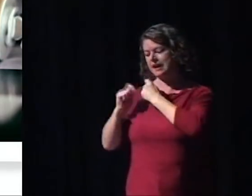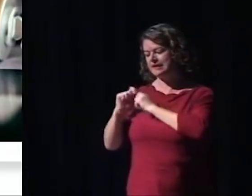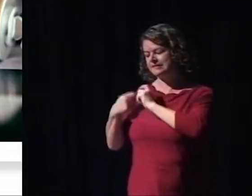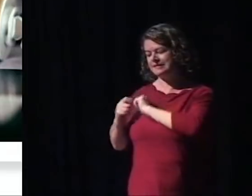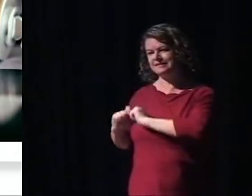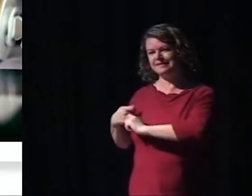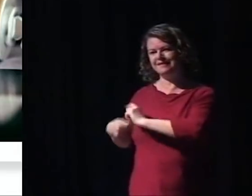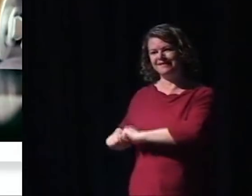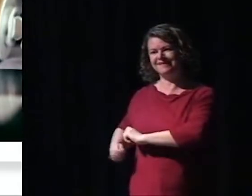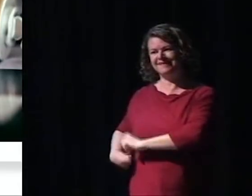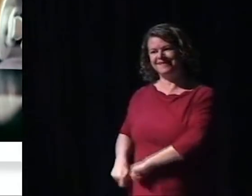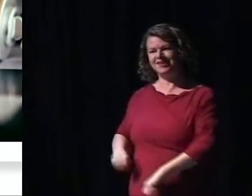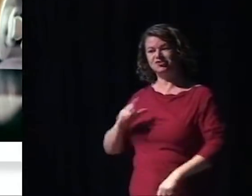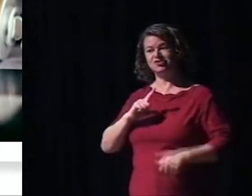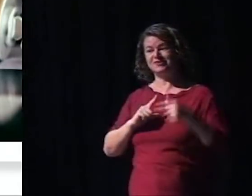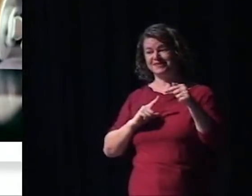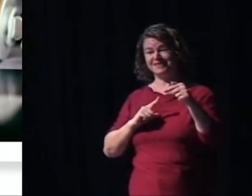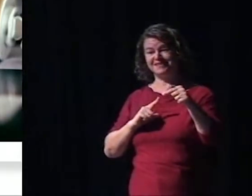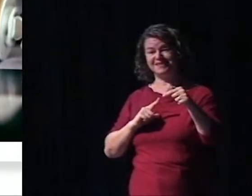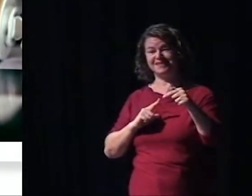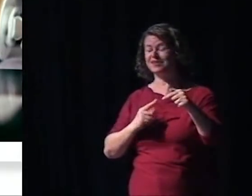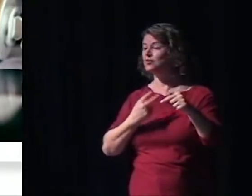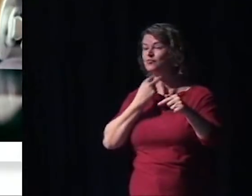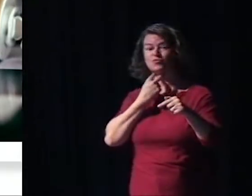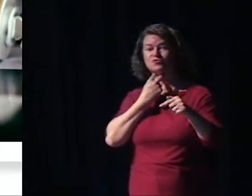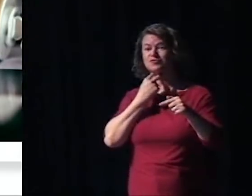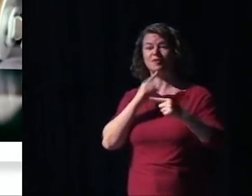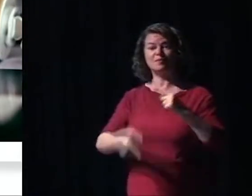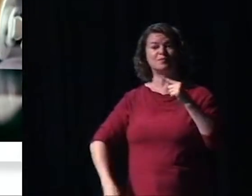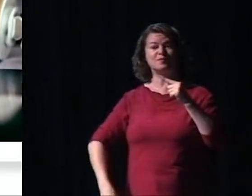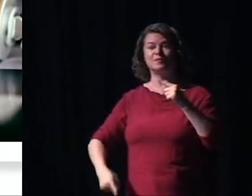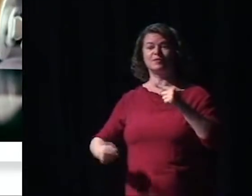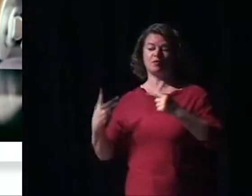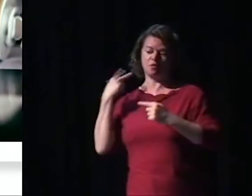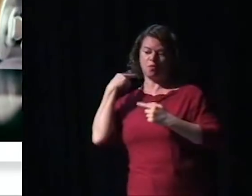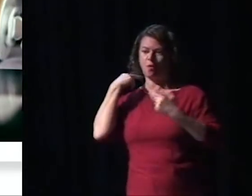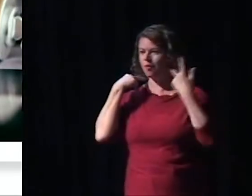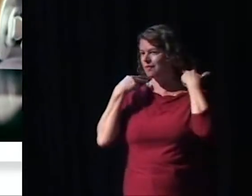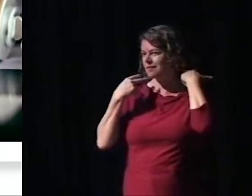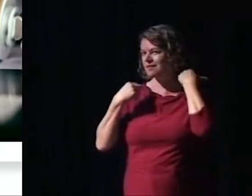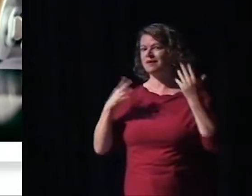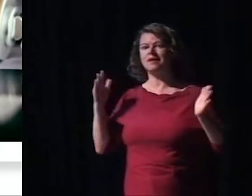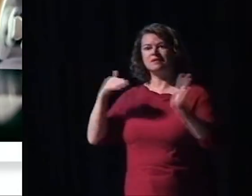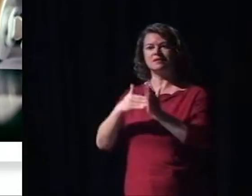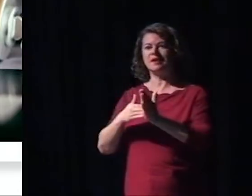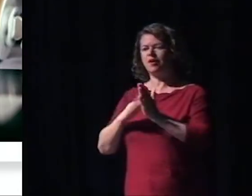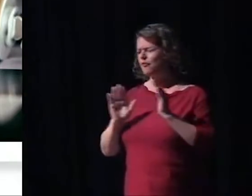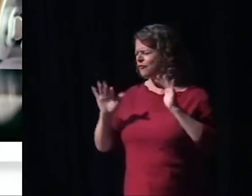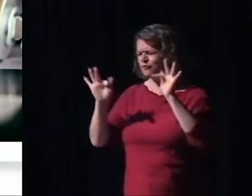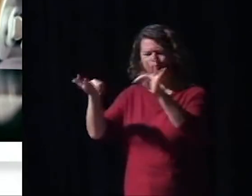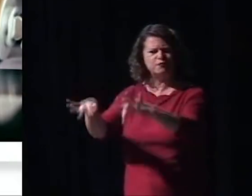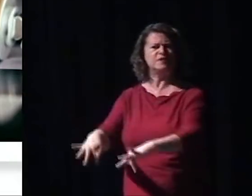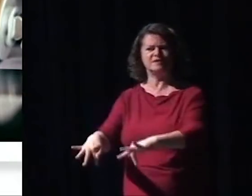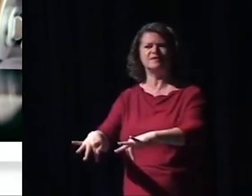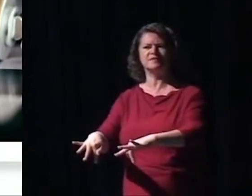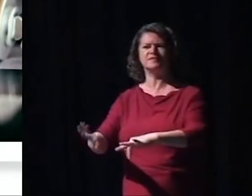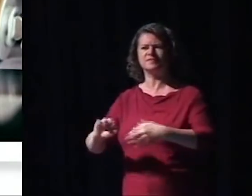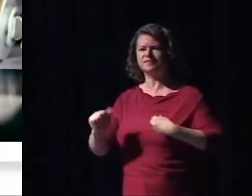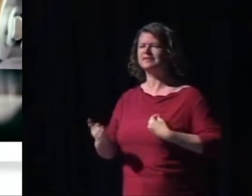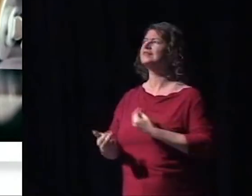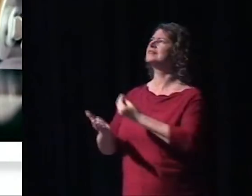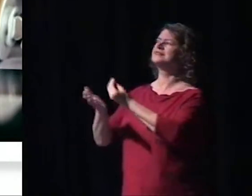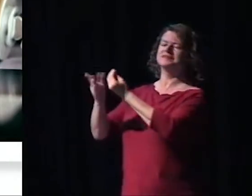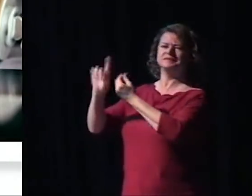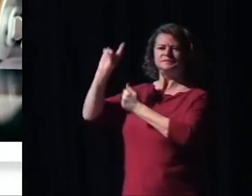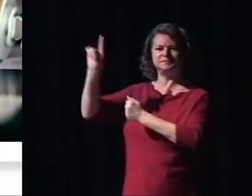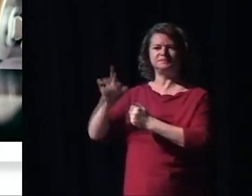Nenhuma lâmina será usada em sua cabeça, até que termine o período de sua separação para o Senhor, ele estará consagrado e deixará crescer o